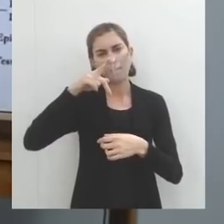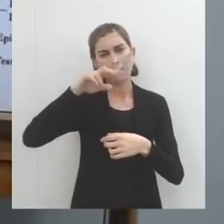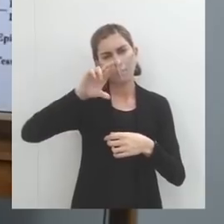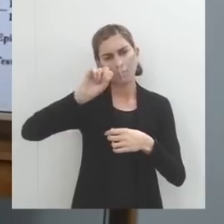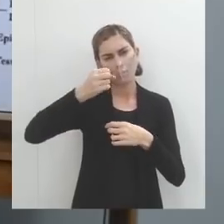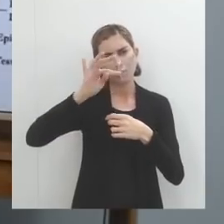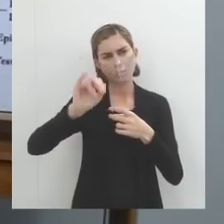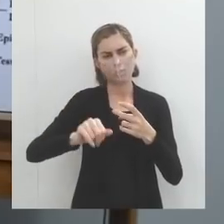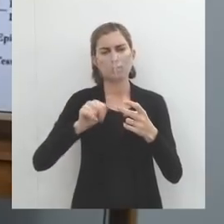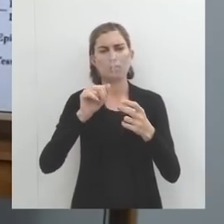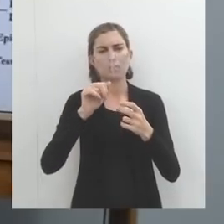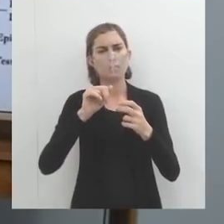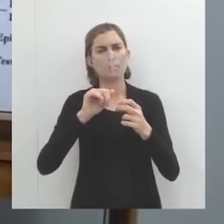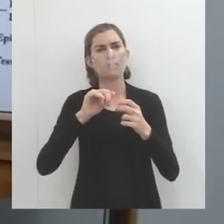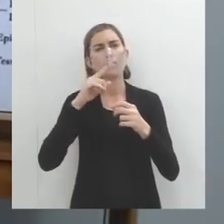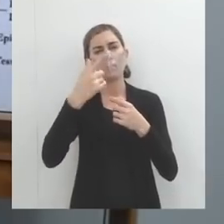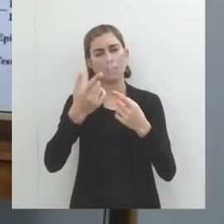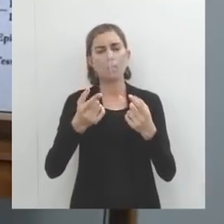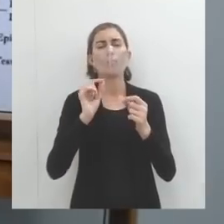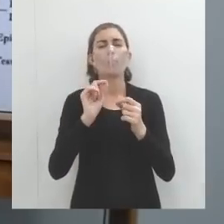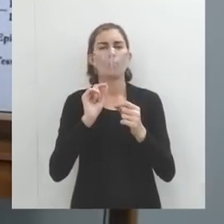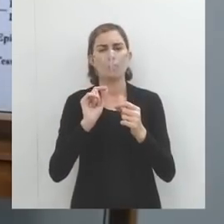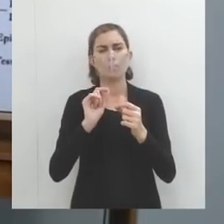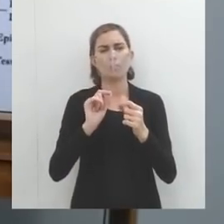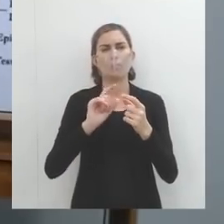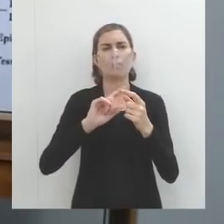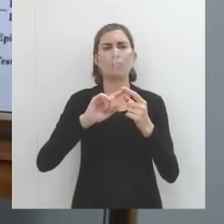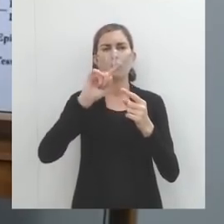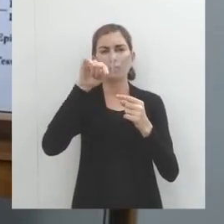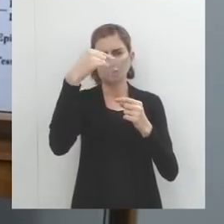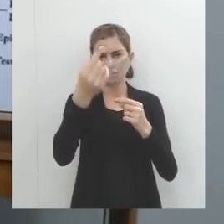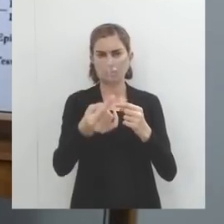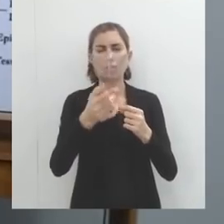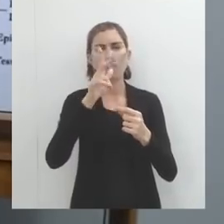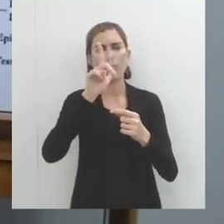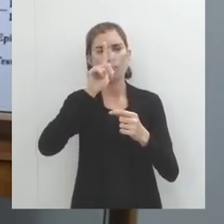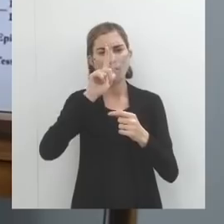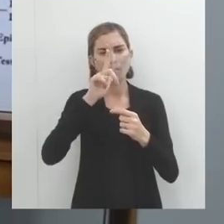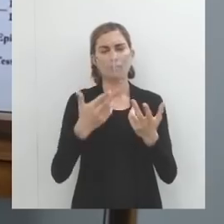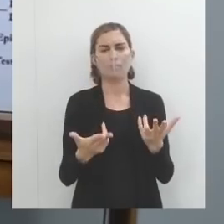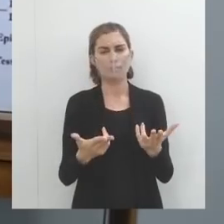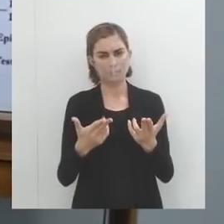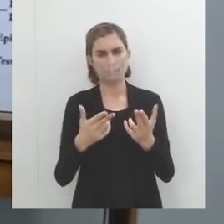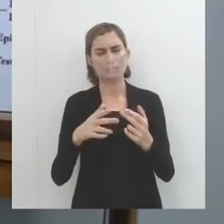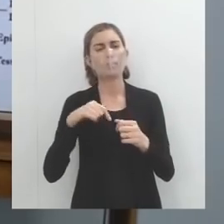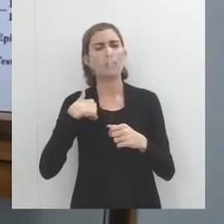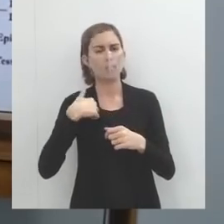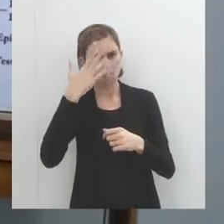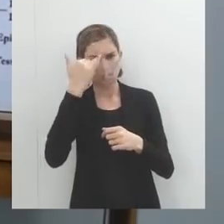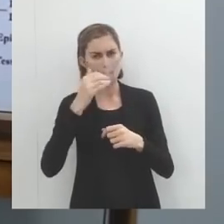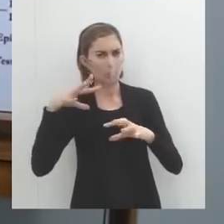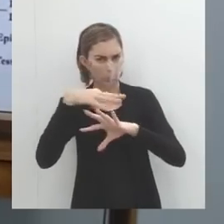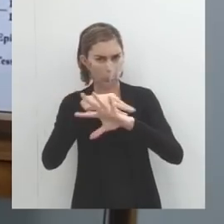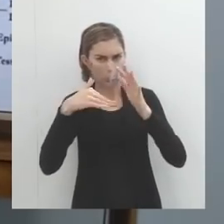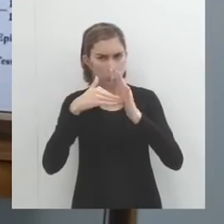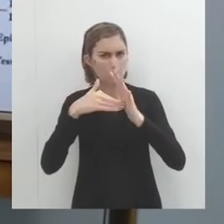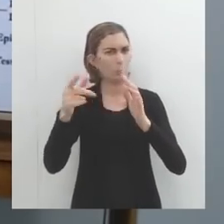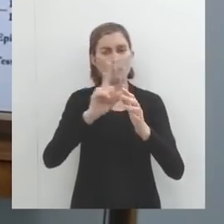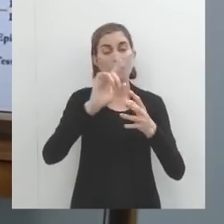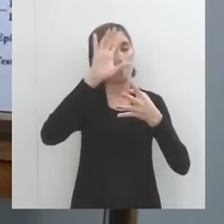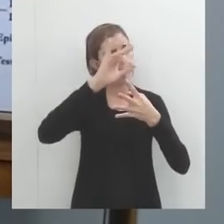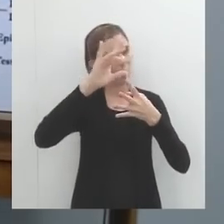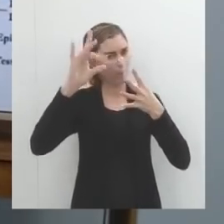uretra e o órgão reprodutor, o órgão copulador masculino, que é exatamente o pênis. Mas assim, André, eu só vou ter que saber isso? Não, você vai ter que saber